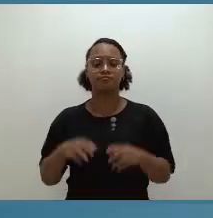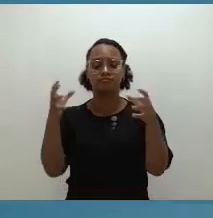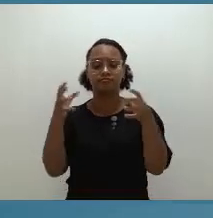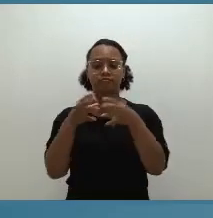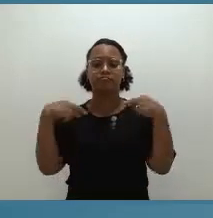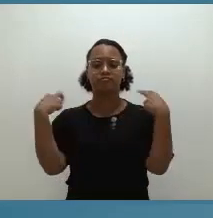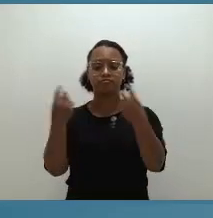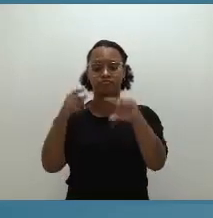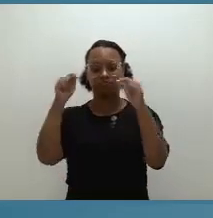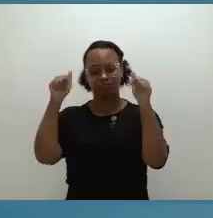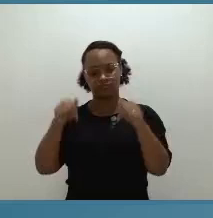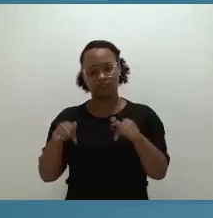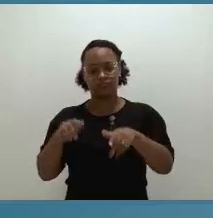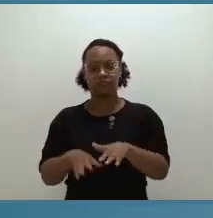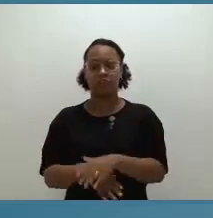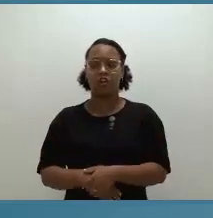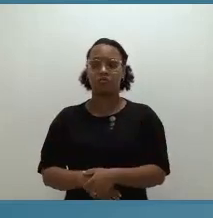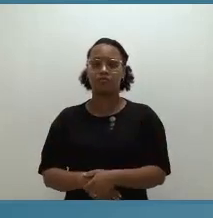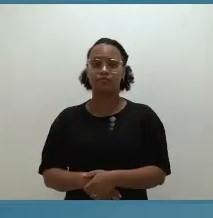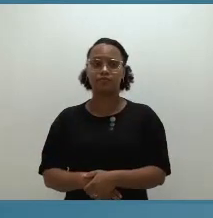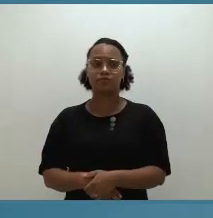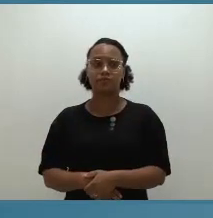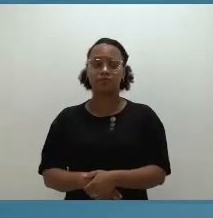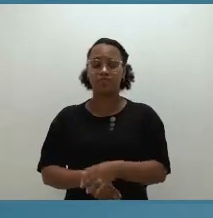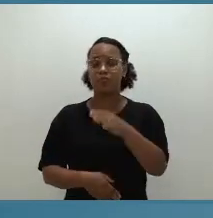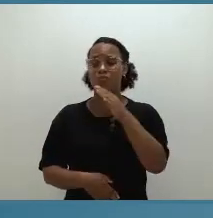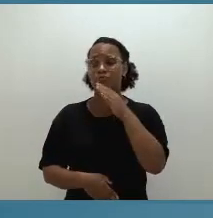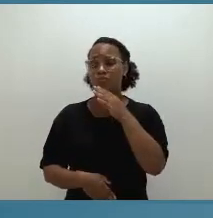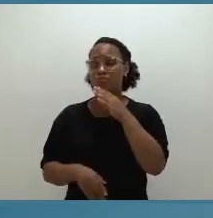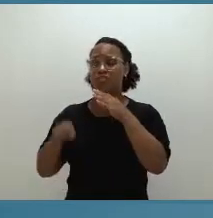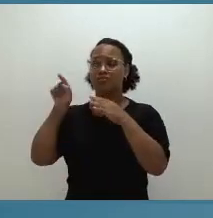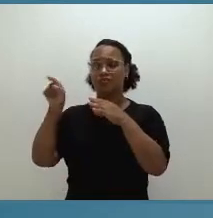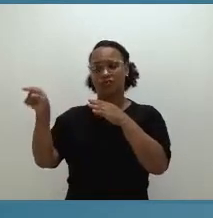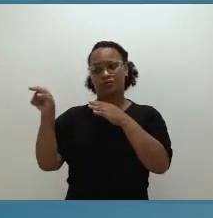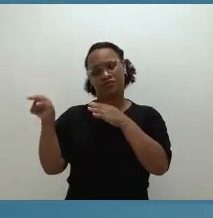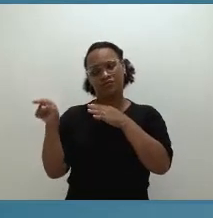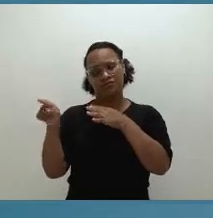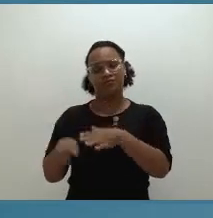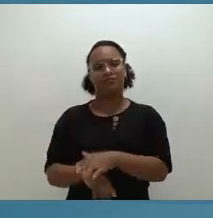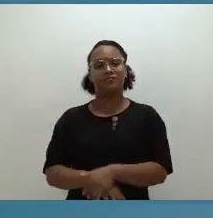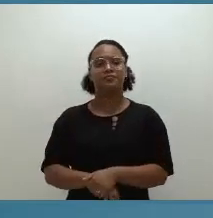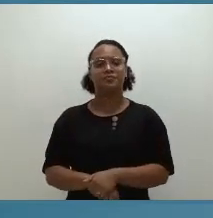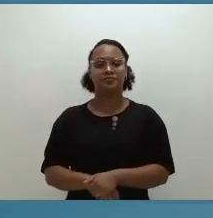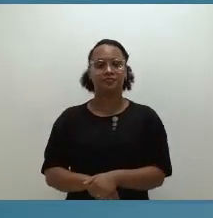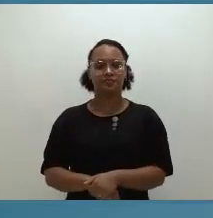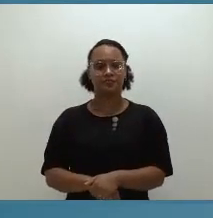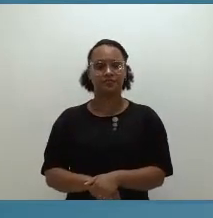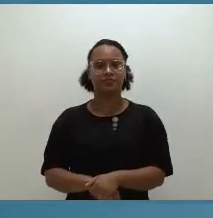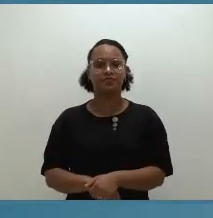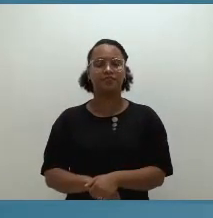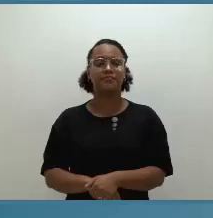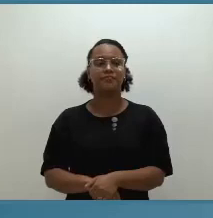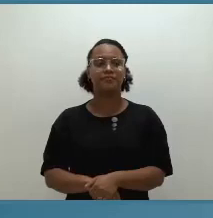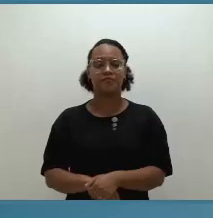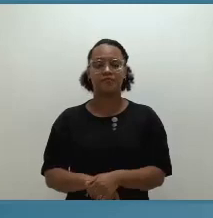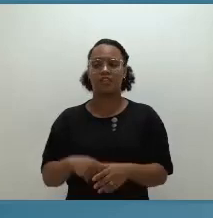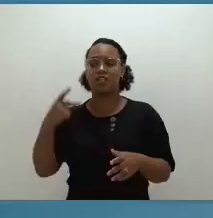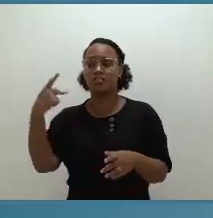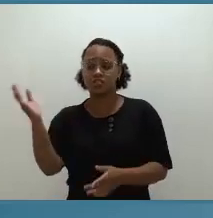Eu conheço, acredito que acho que ninguém precisa. O seu